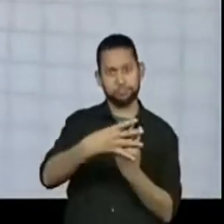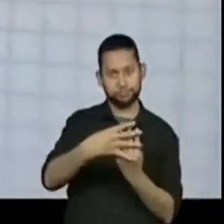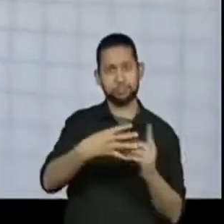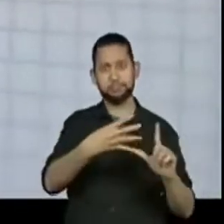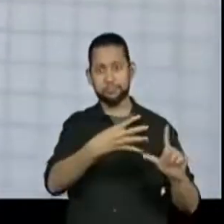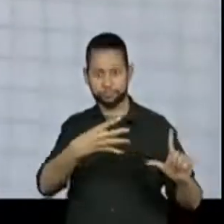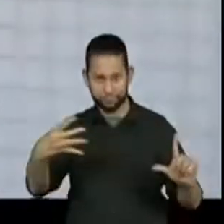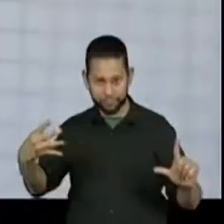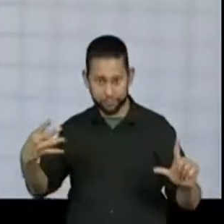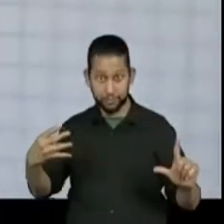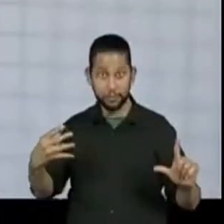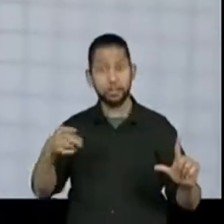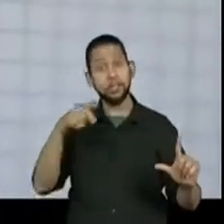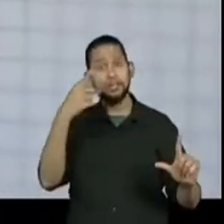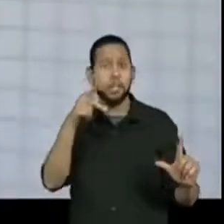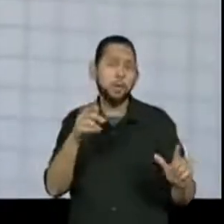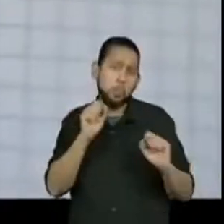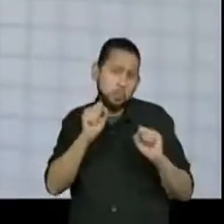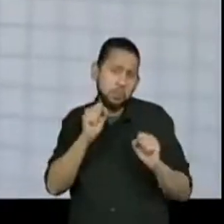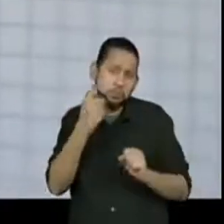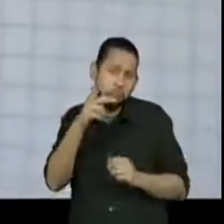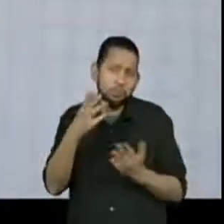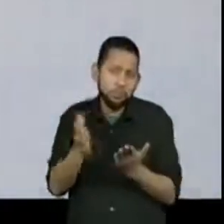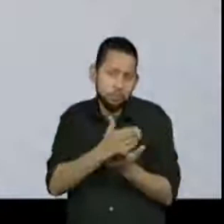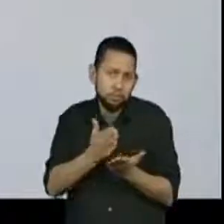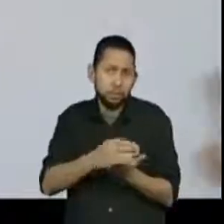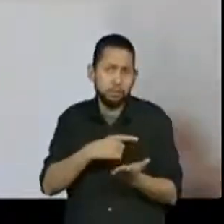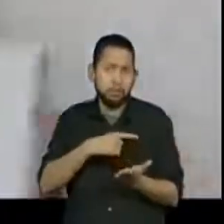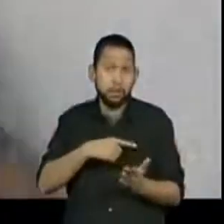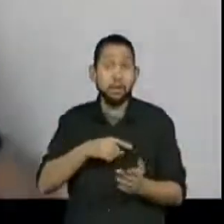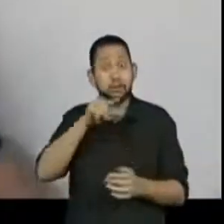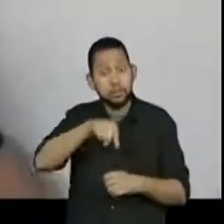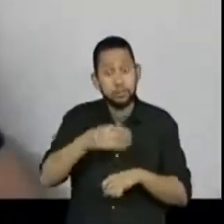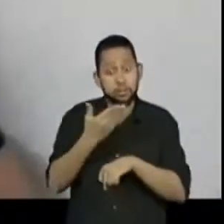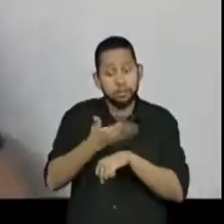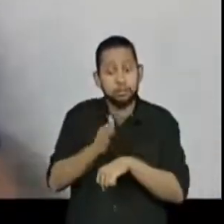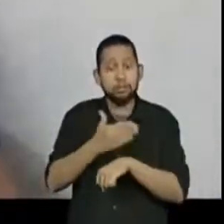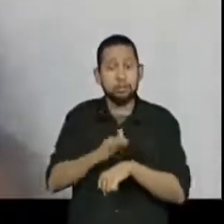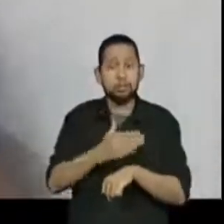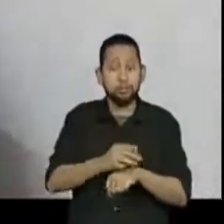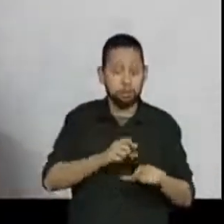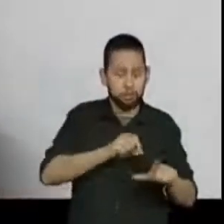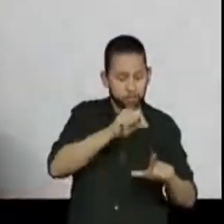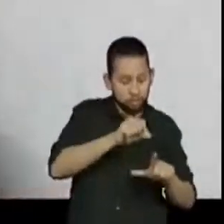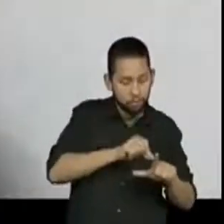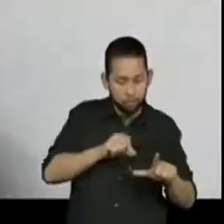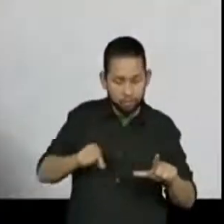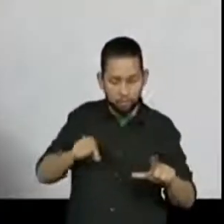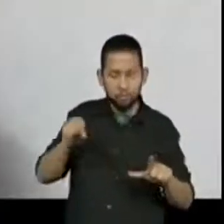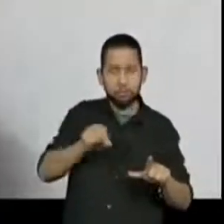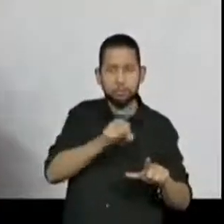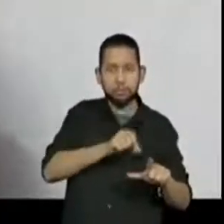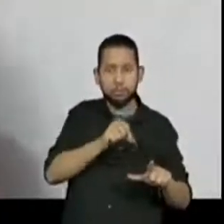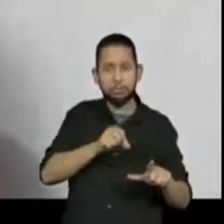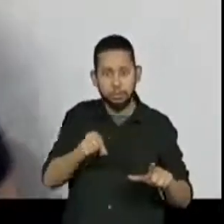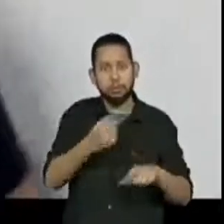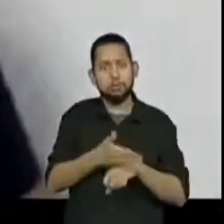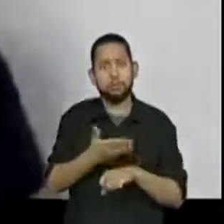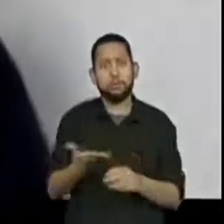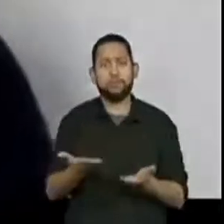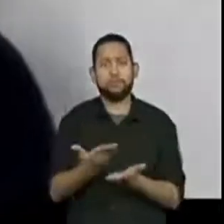assim, ou um papel de caderno quadriculado, para vocês poderem fazer os desafios da aula de